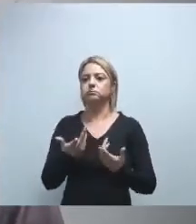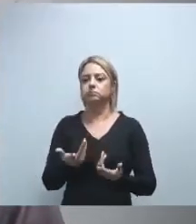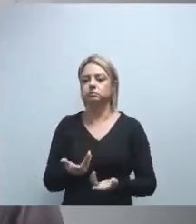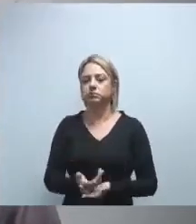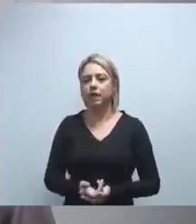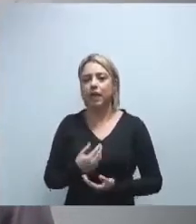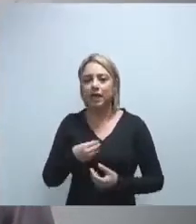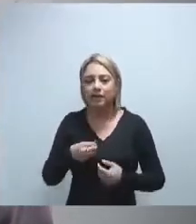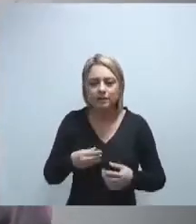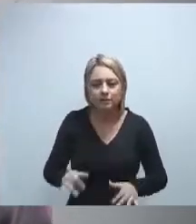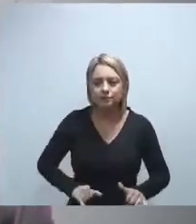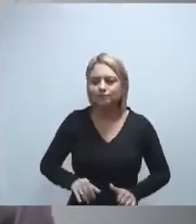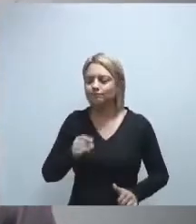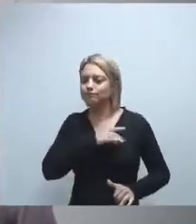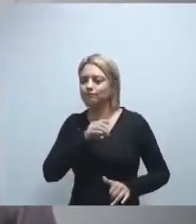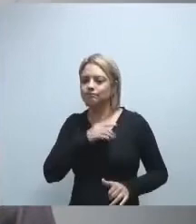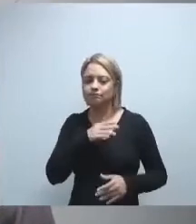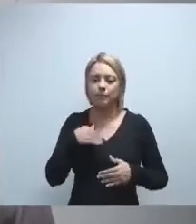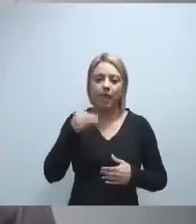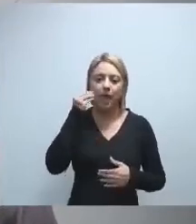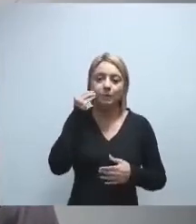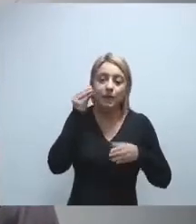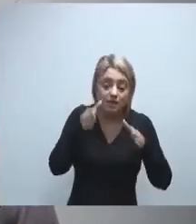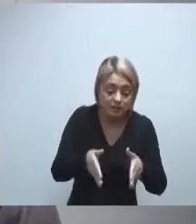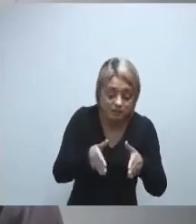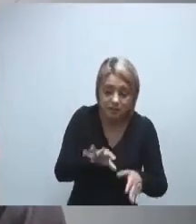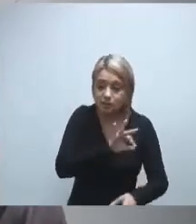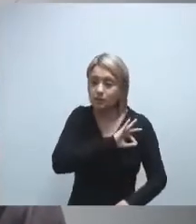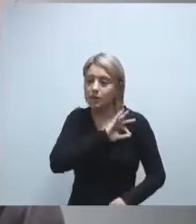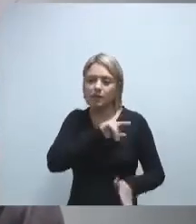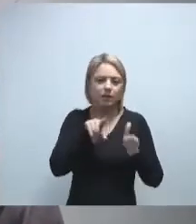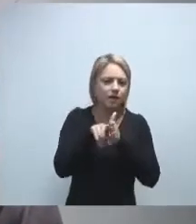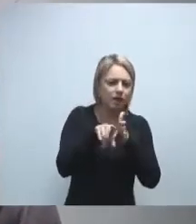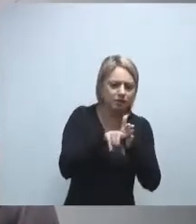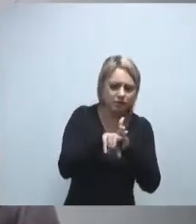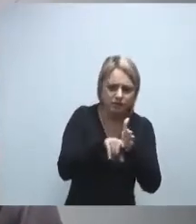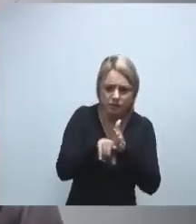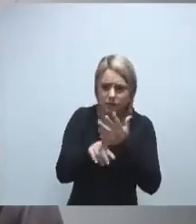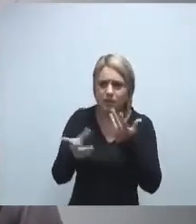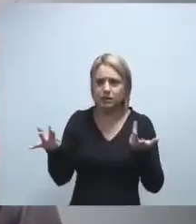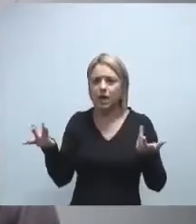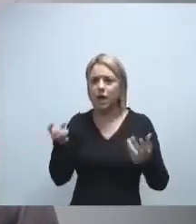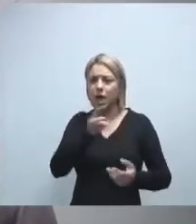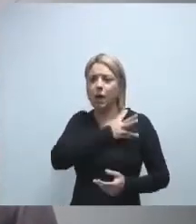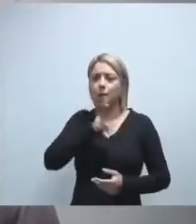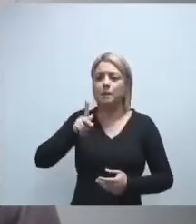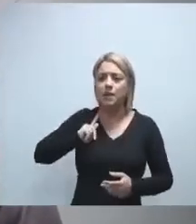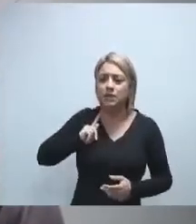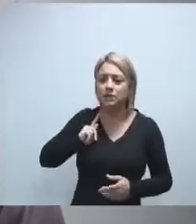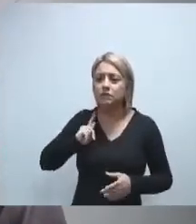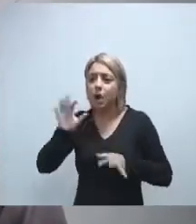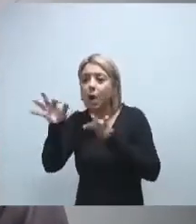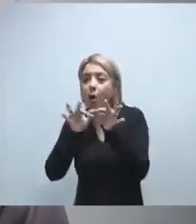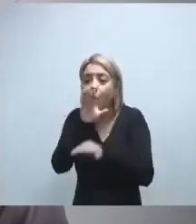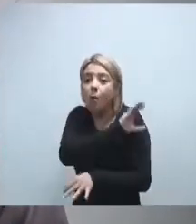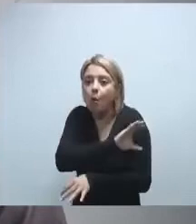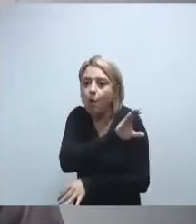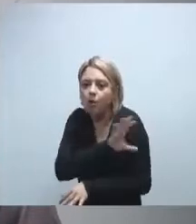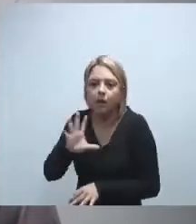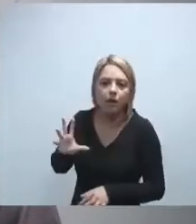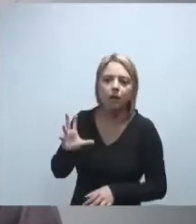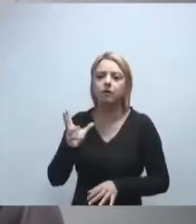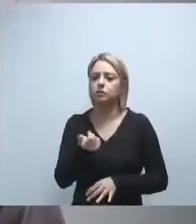é isso que incomoda então aí é presença policial em investigação é o ministério público ordenando tudo